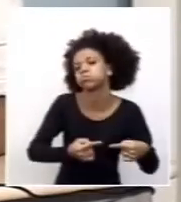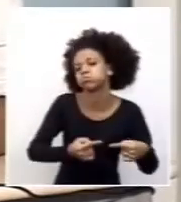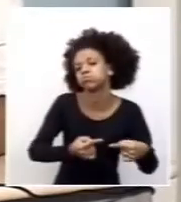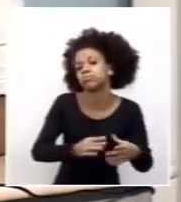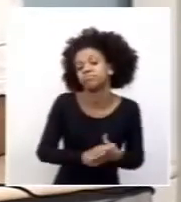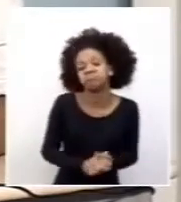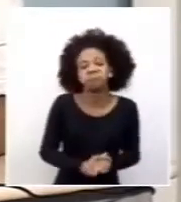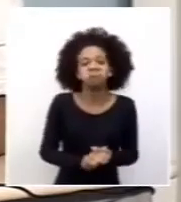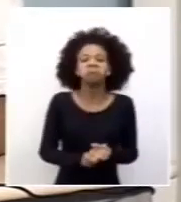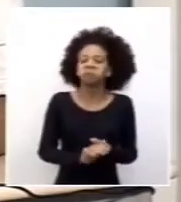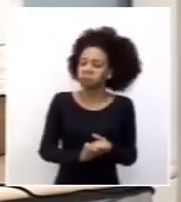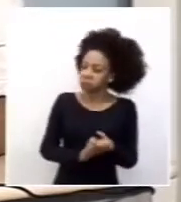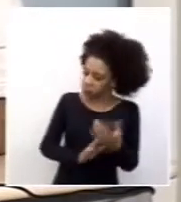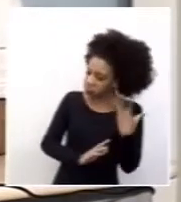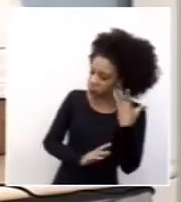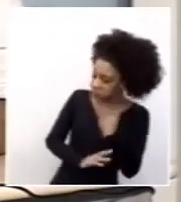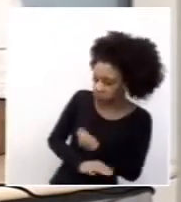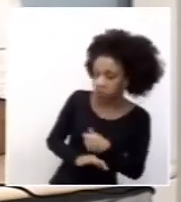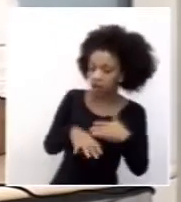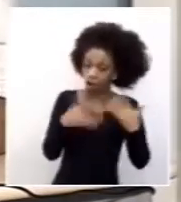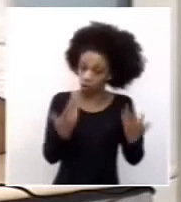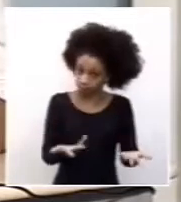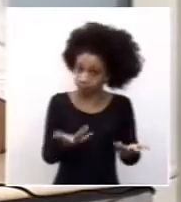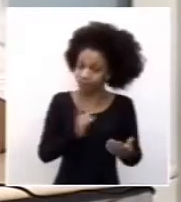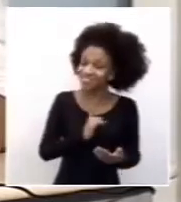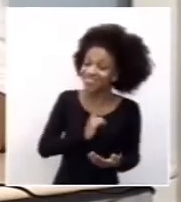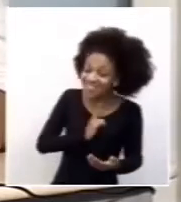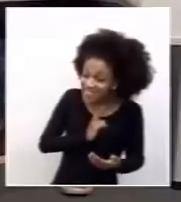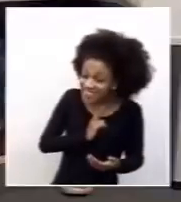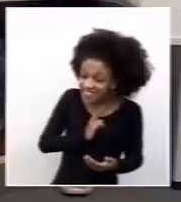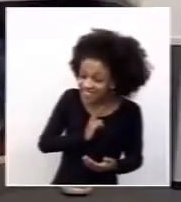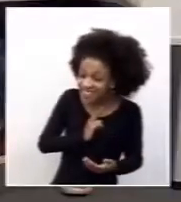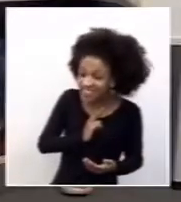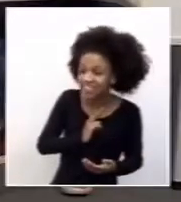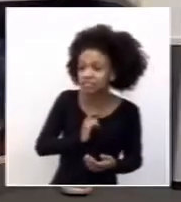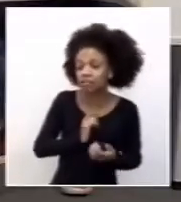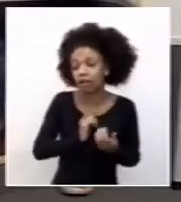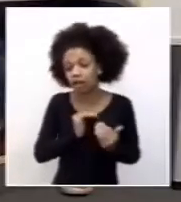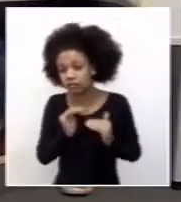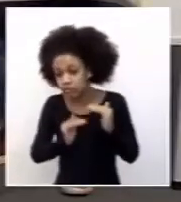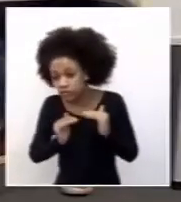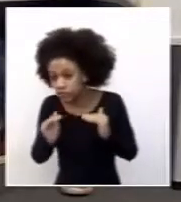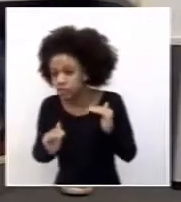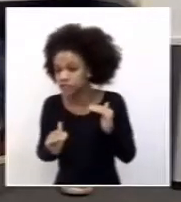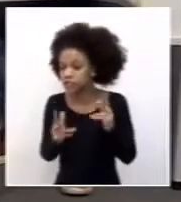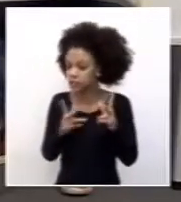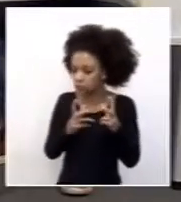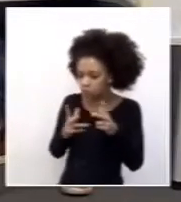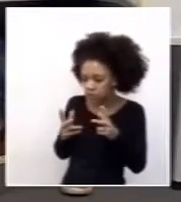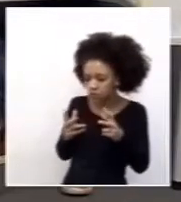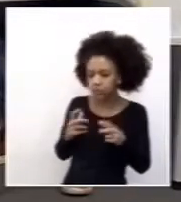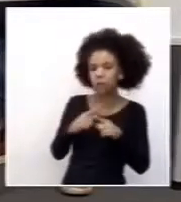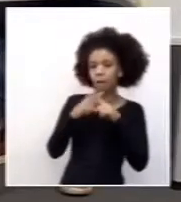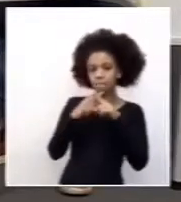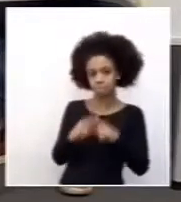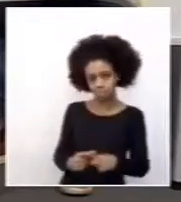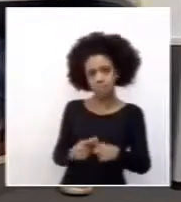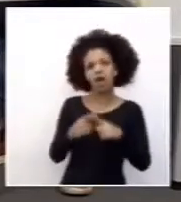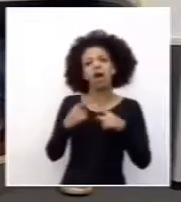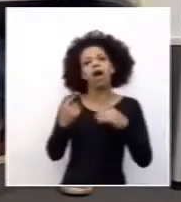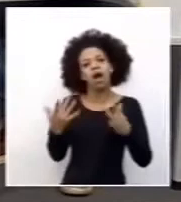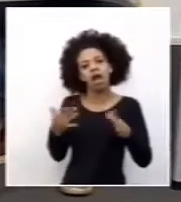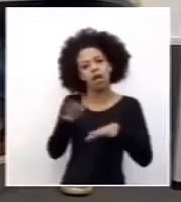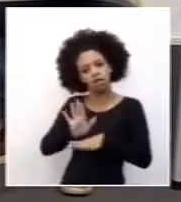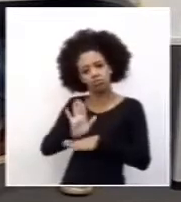é interessante, tem momentos, né, que a gente percebe que a competição favorece o